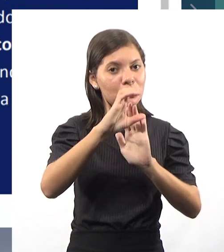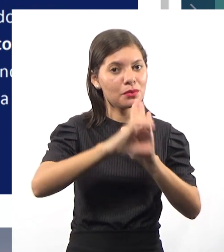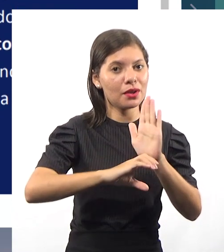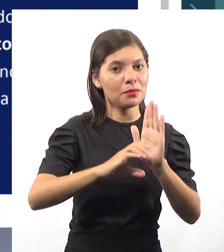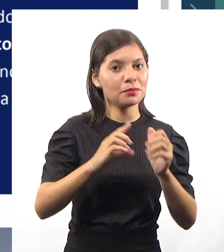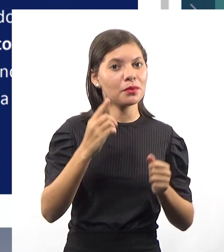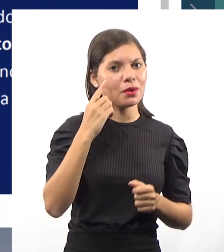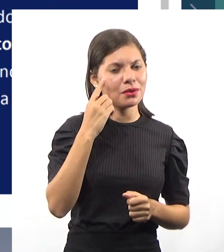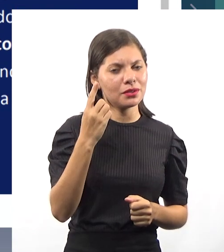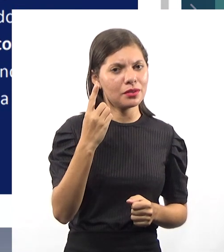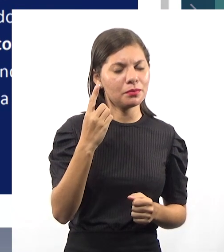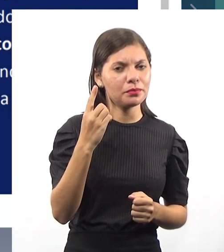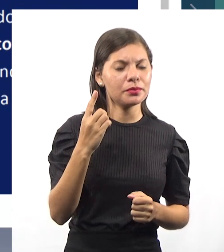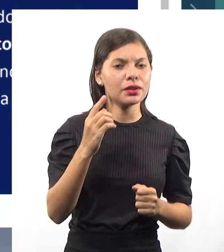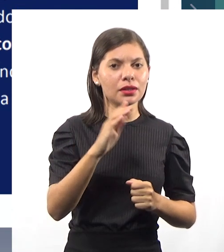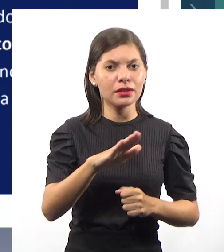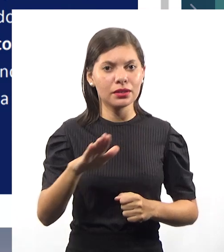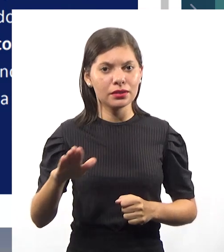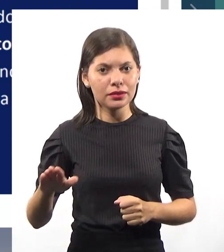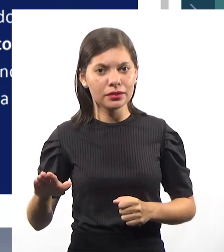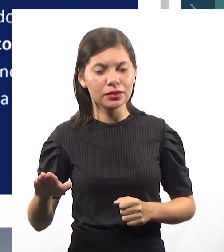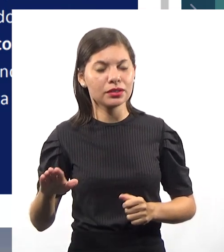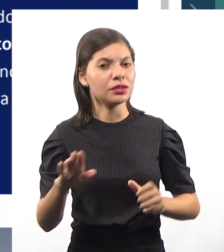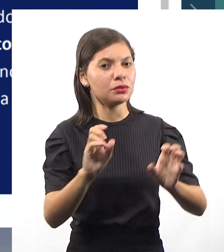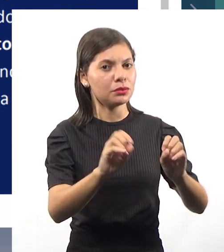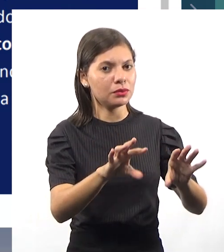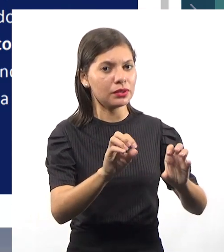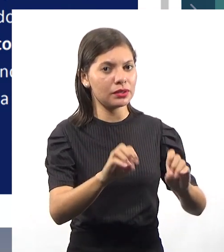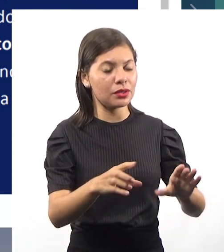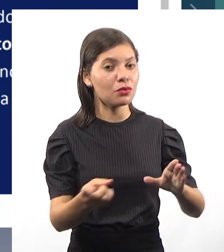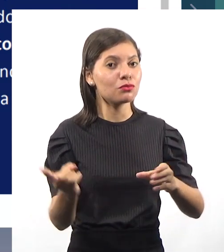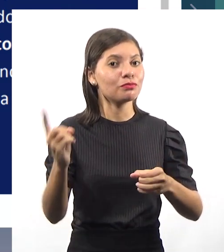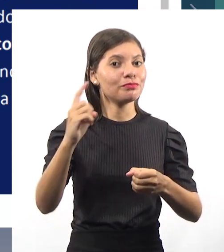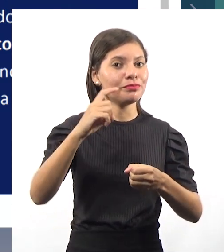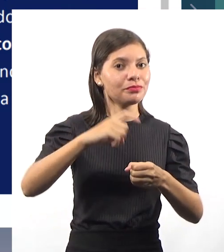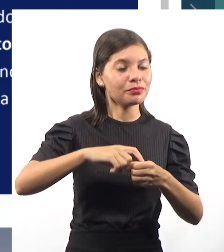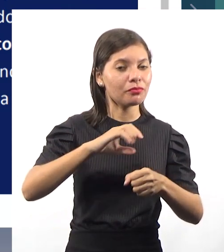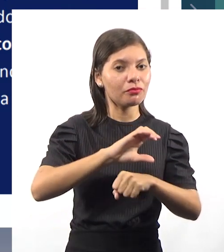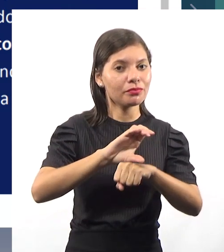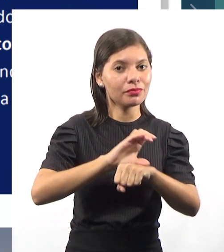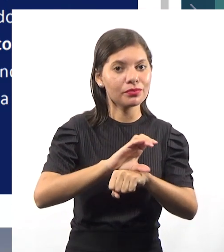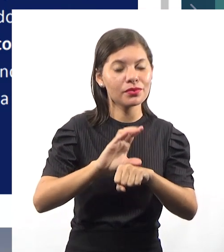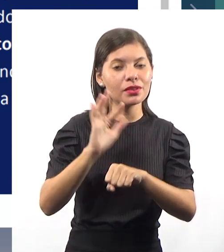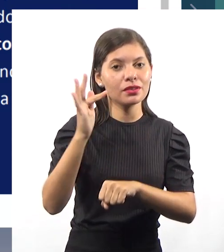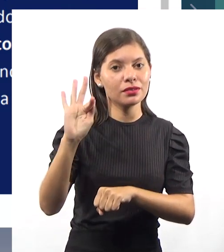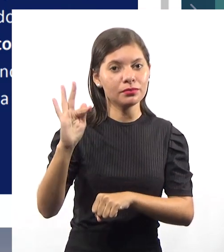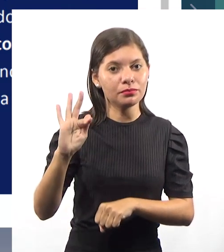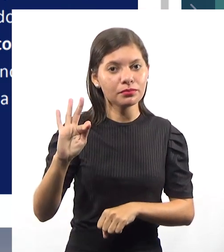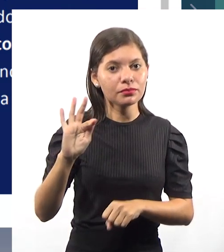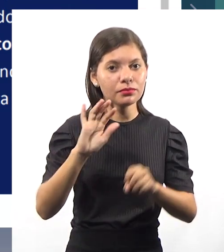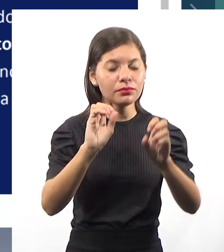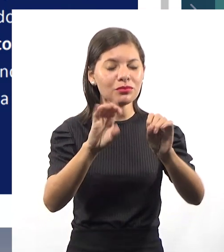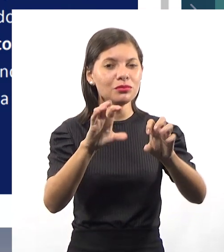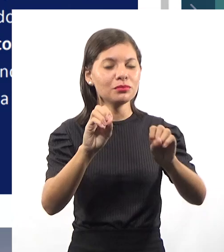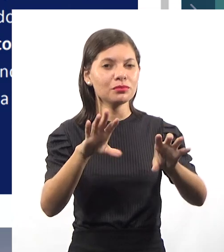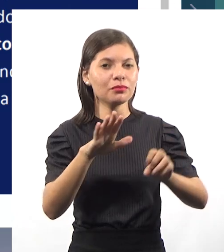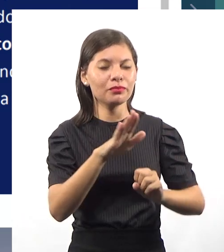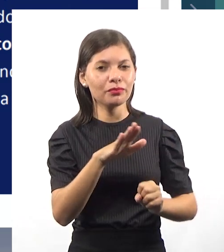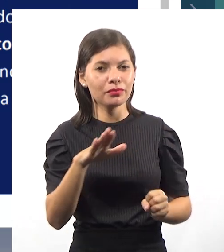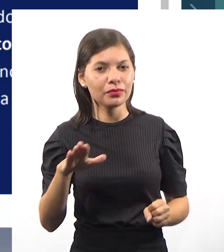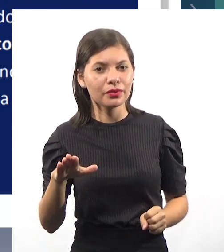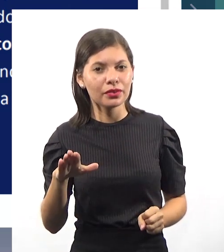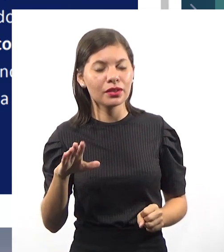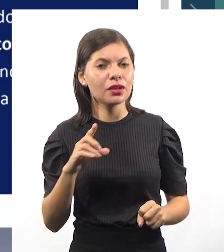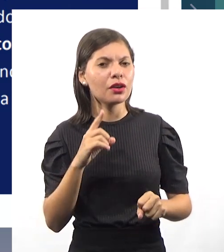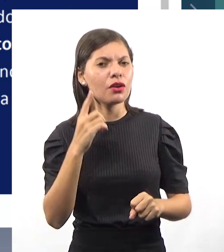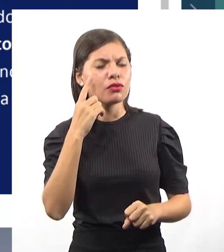definir aqui a educação, olha que tudo, a educação infantil voltando lá à Constituição Federal. A educação